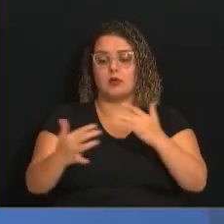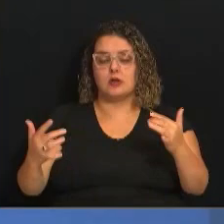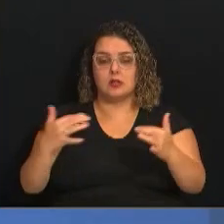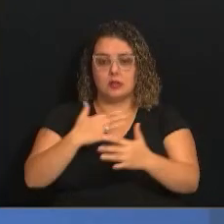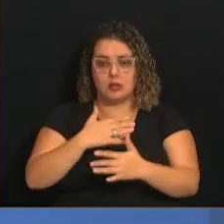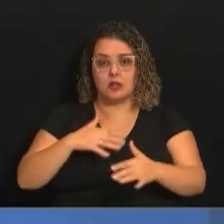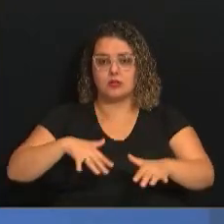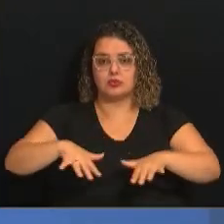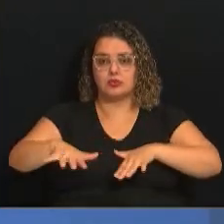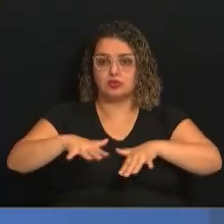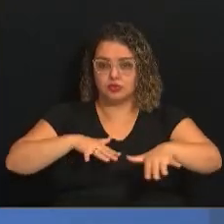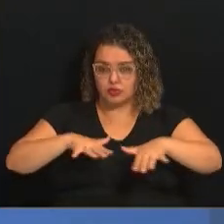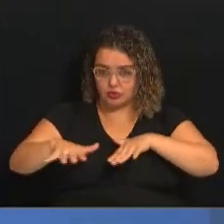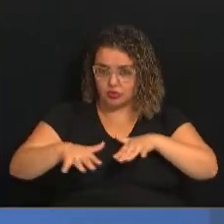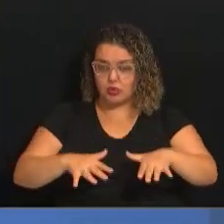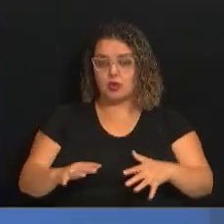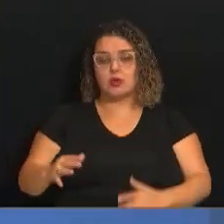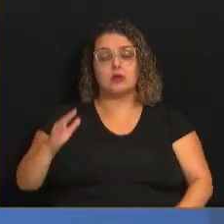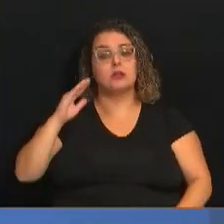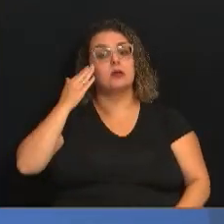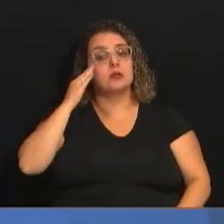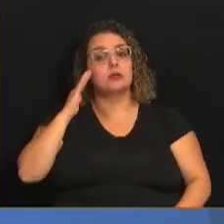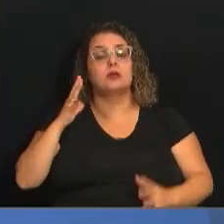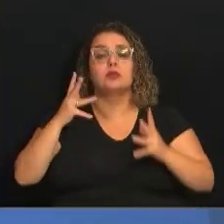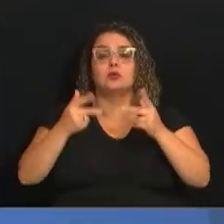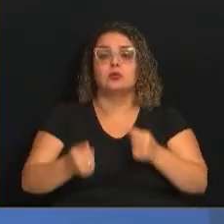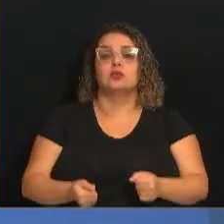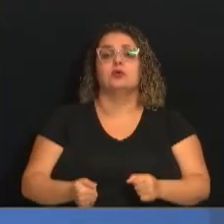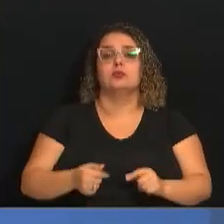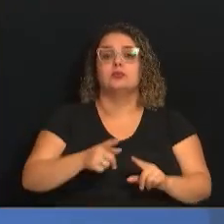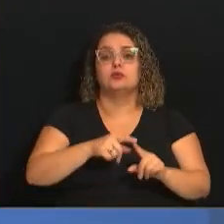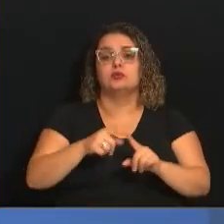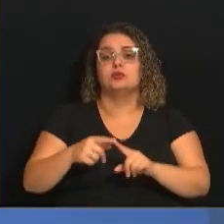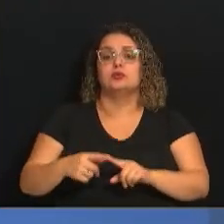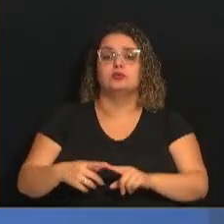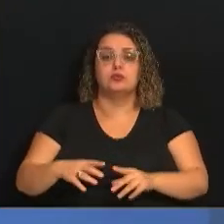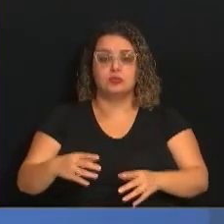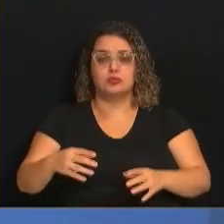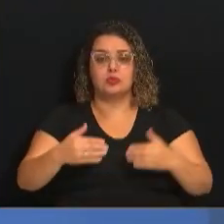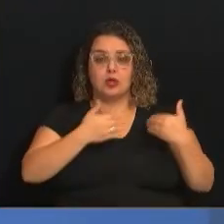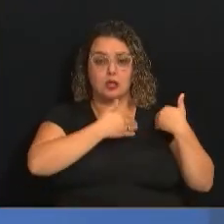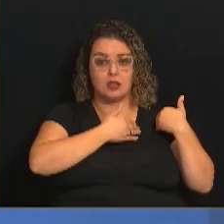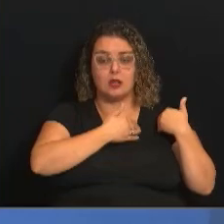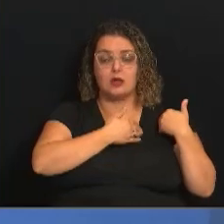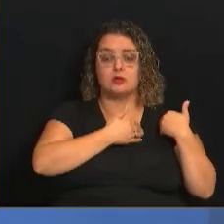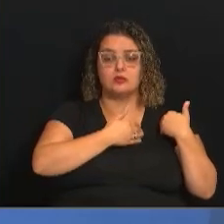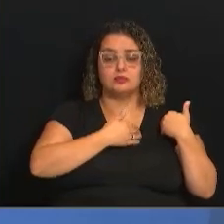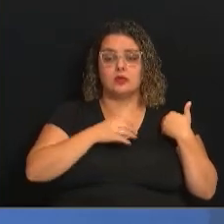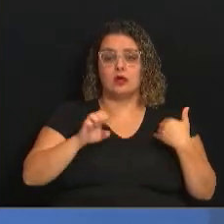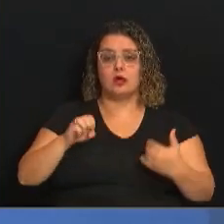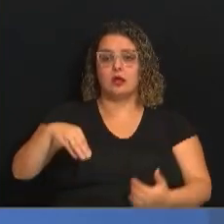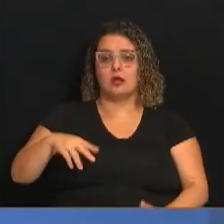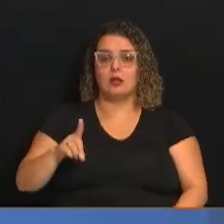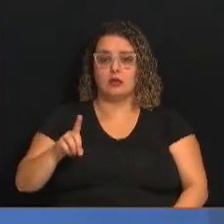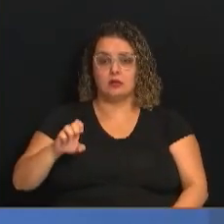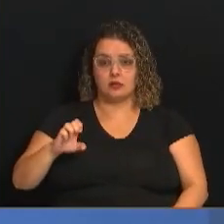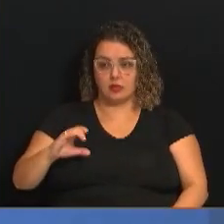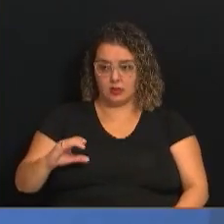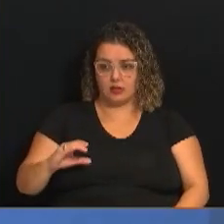entender todo o funcionamento da INDEC. E depois nós temos, às 15h30, a primeira